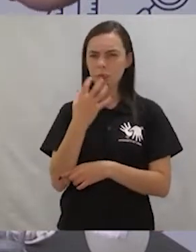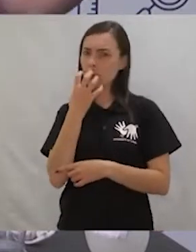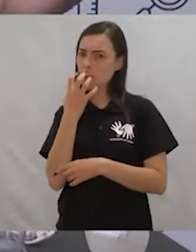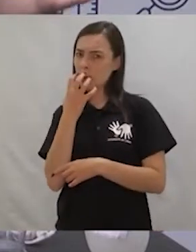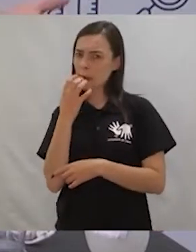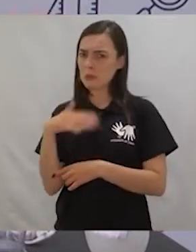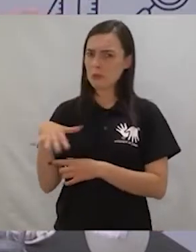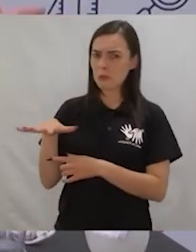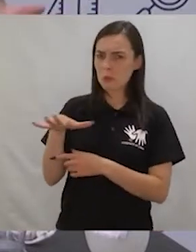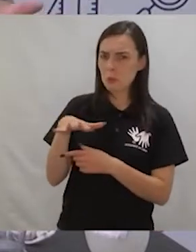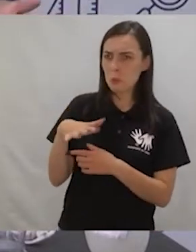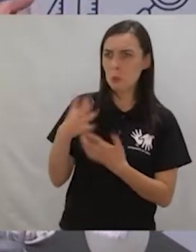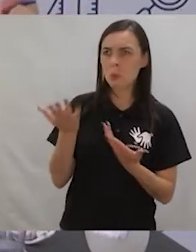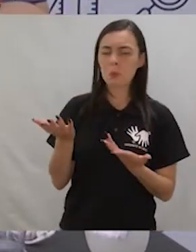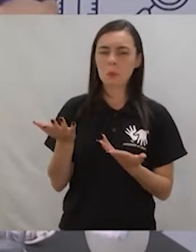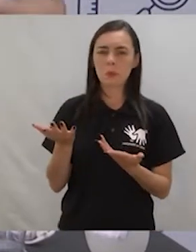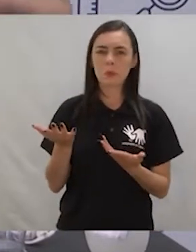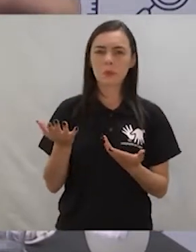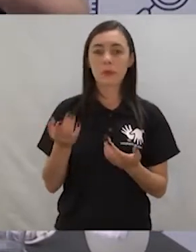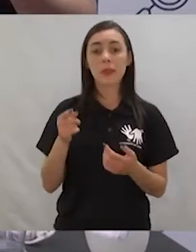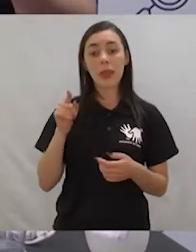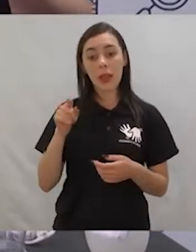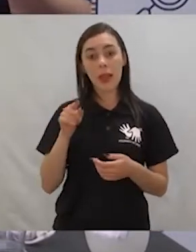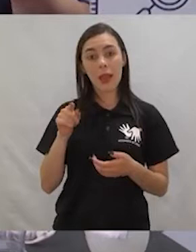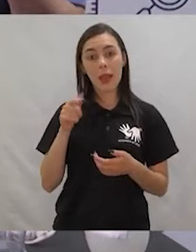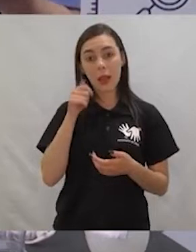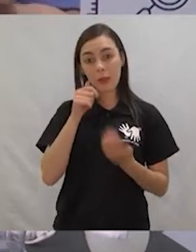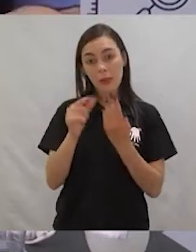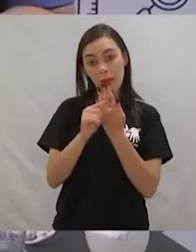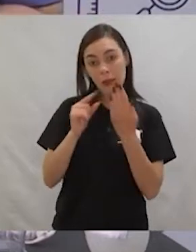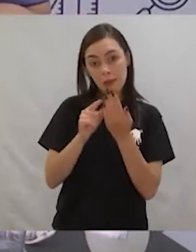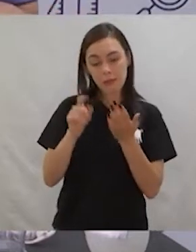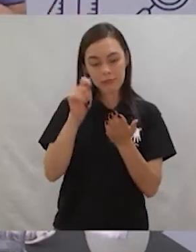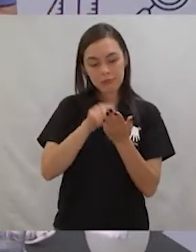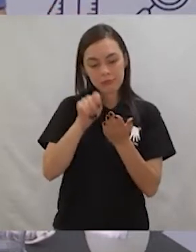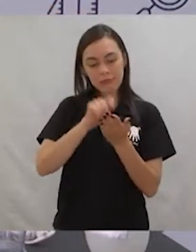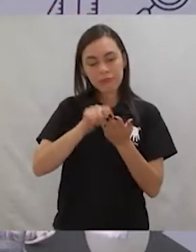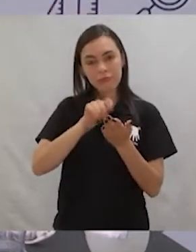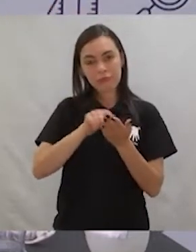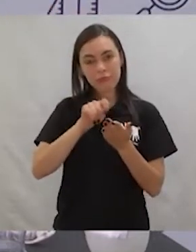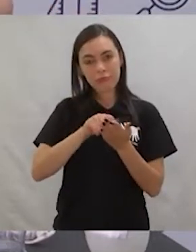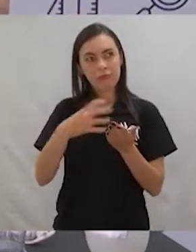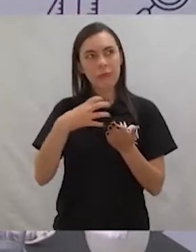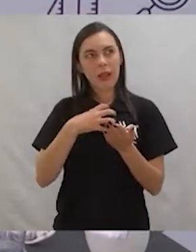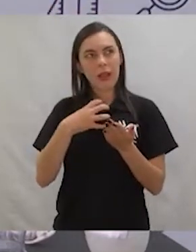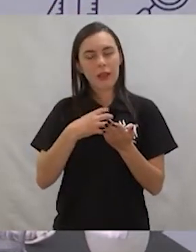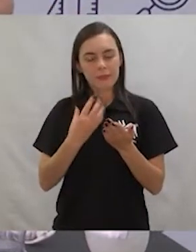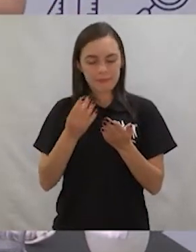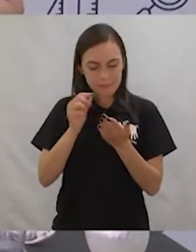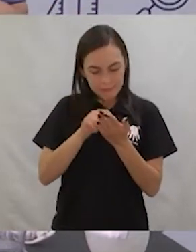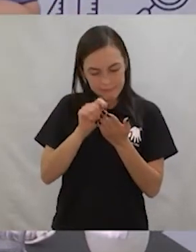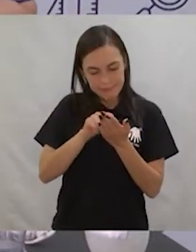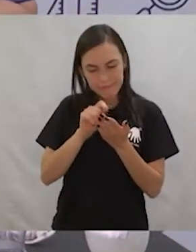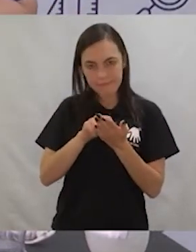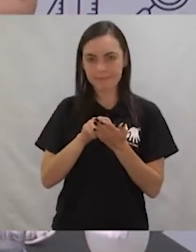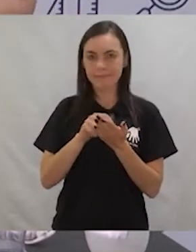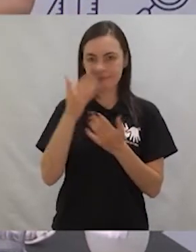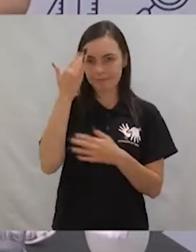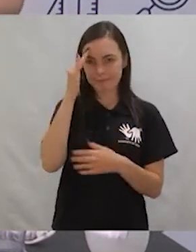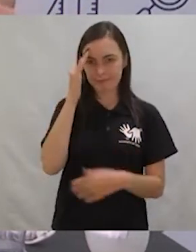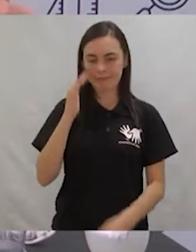tinha um cachorro no quintal, né? E ela foi expressando aquele momento que ela estava sentindo ali.